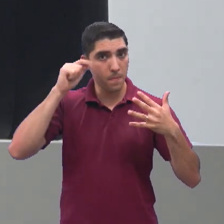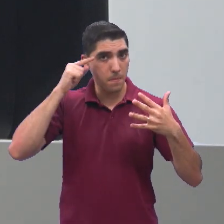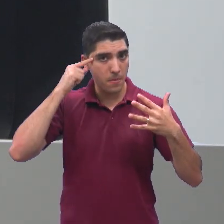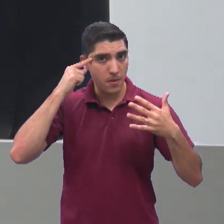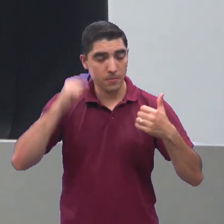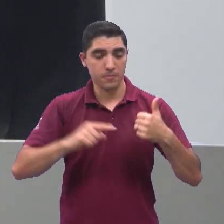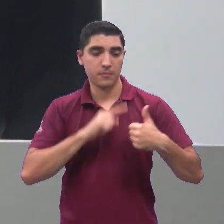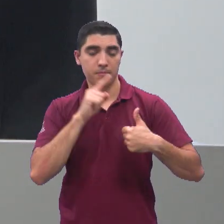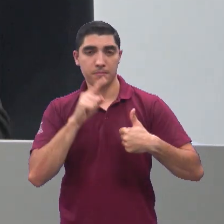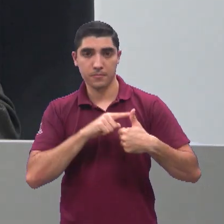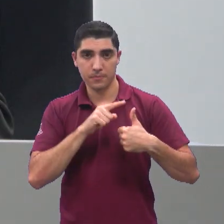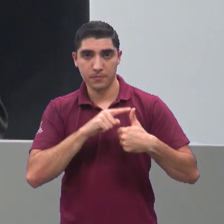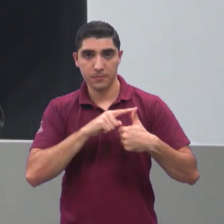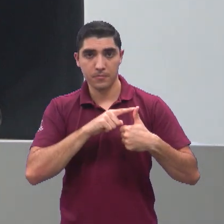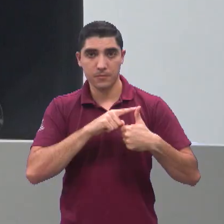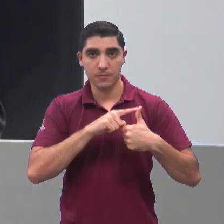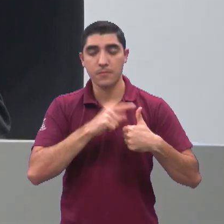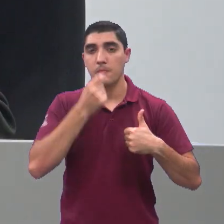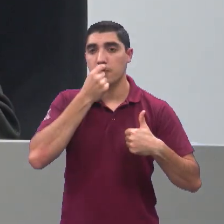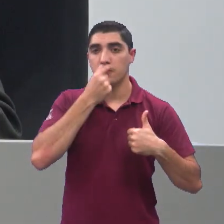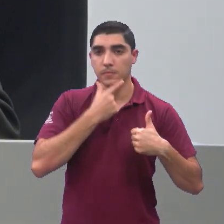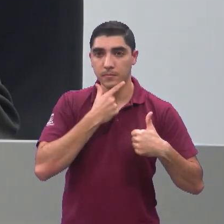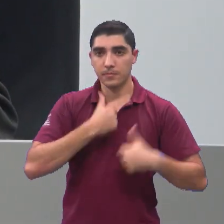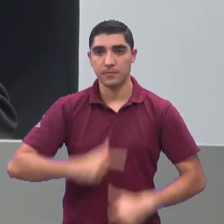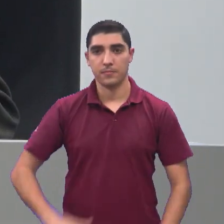e vereador Roberto do Eleven.